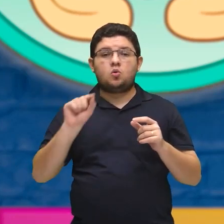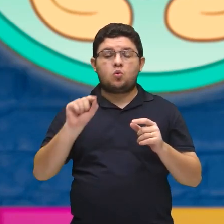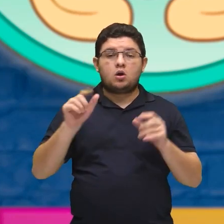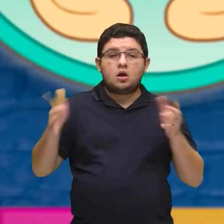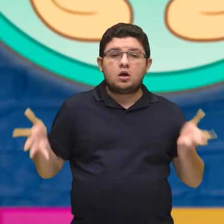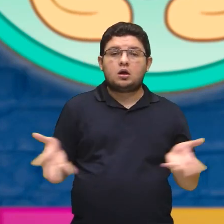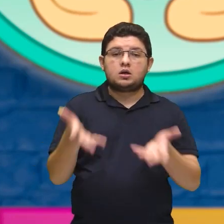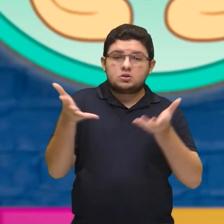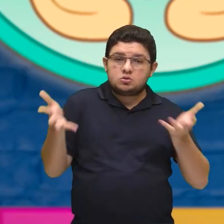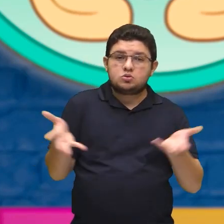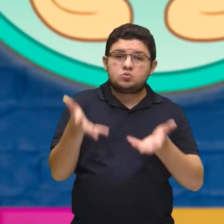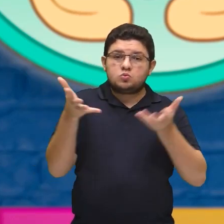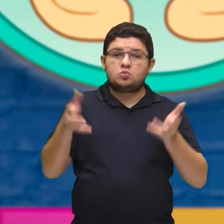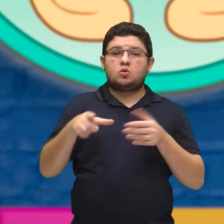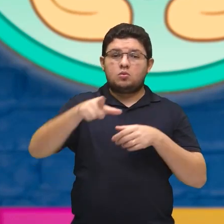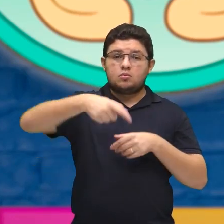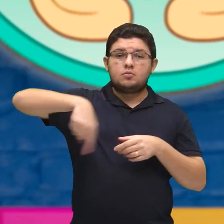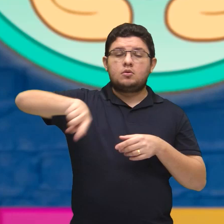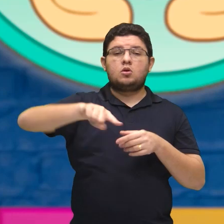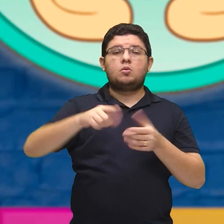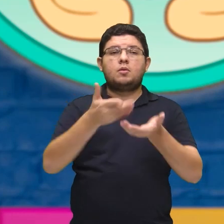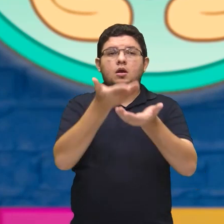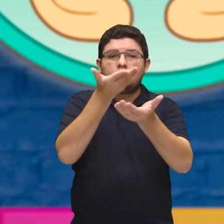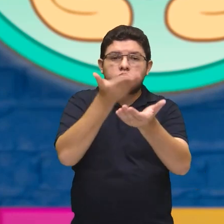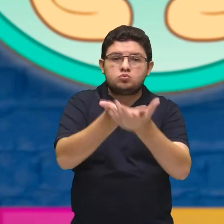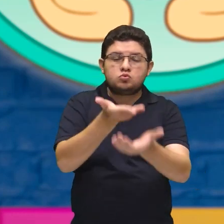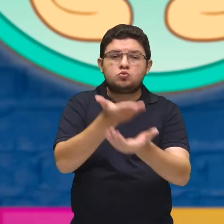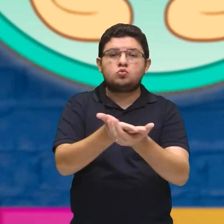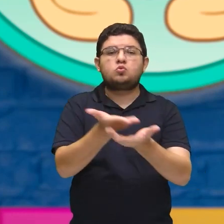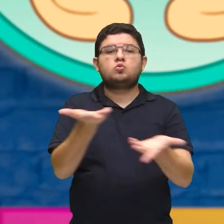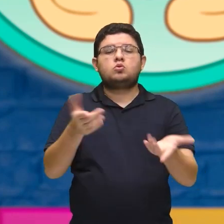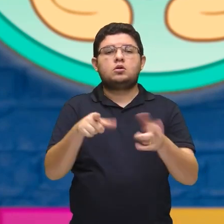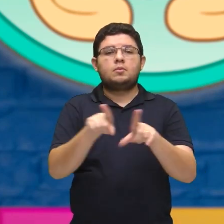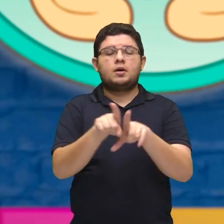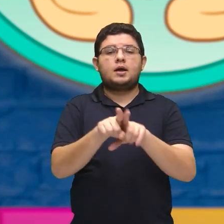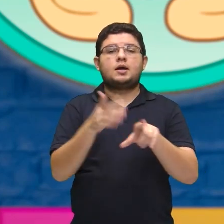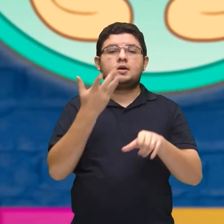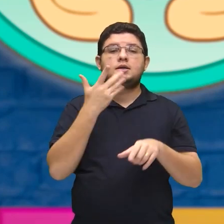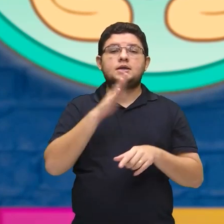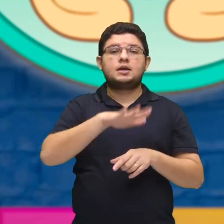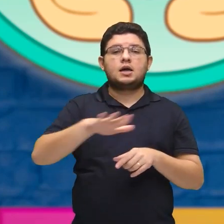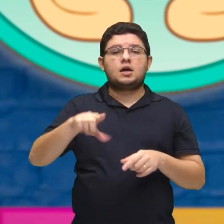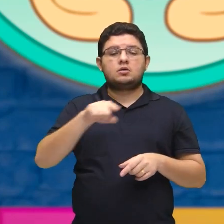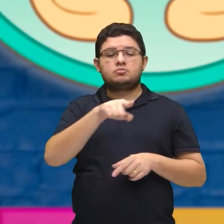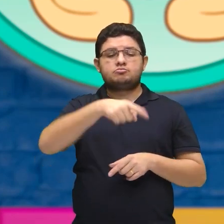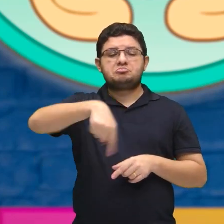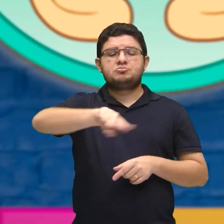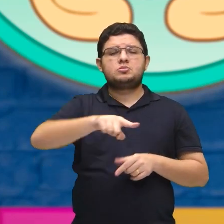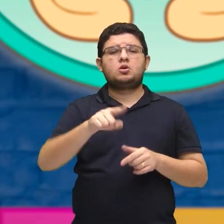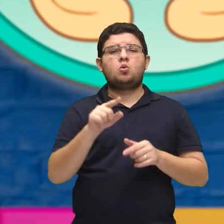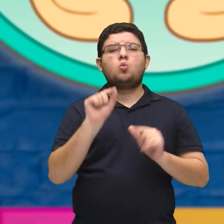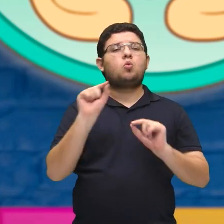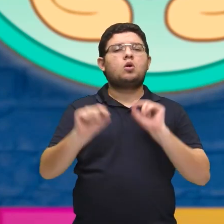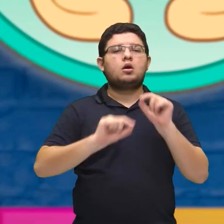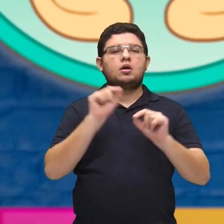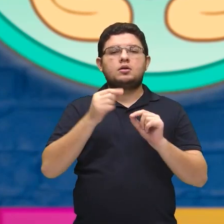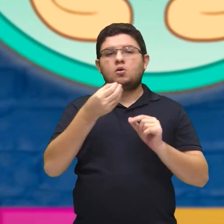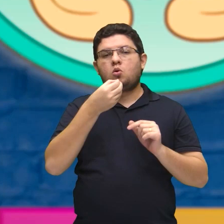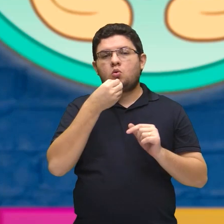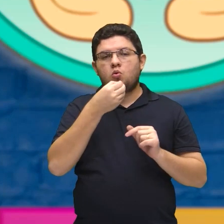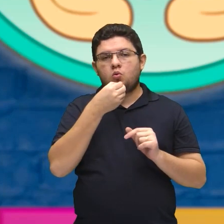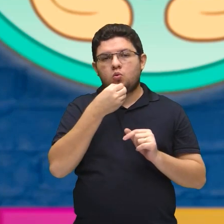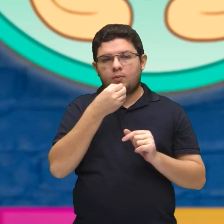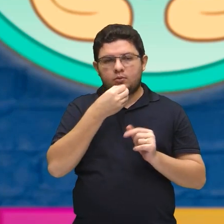mesmo o autoestudo, para essas crianças terem a finalidade, terem a oportunidade